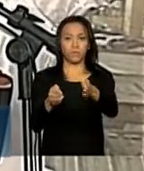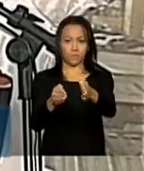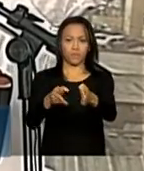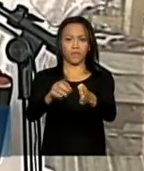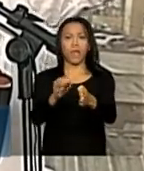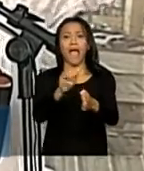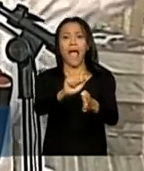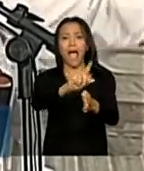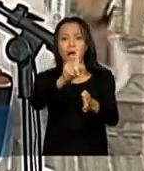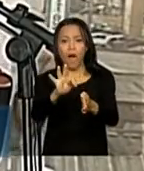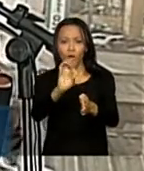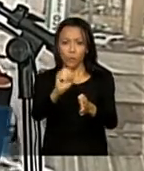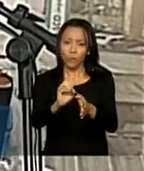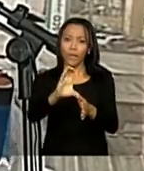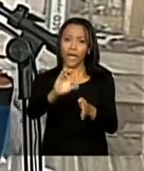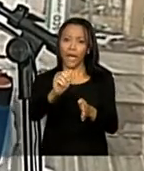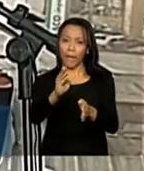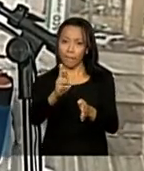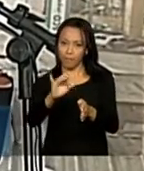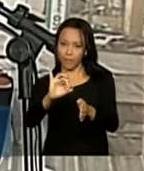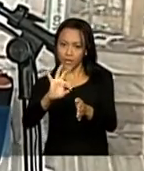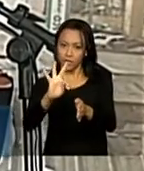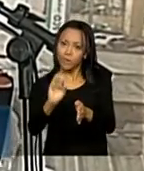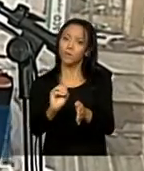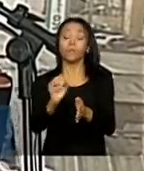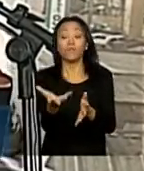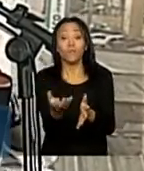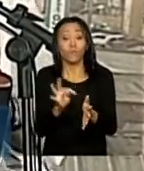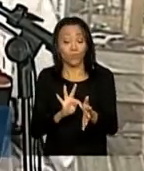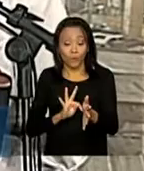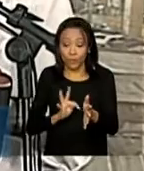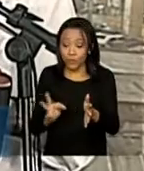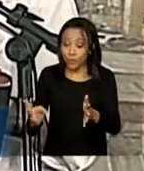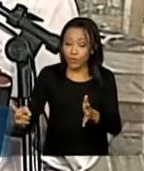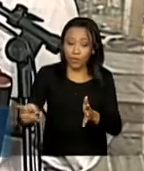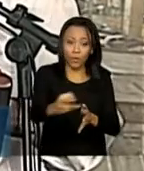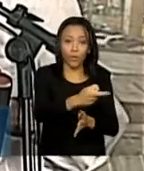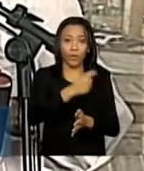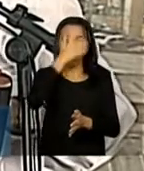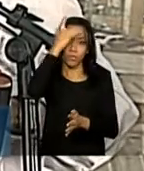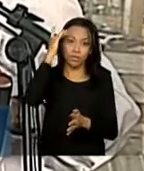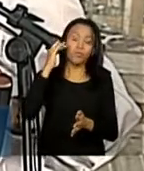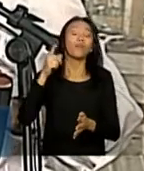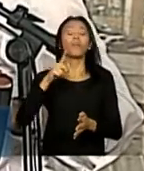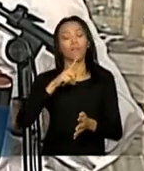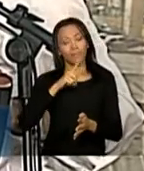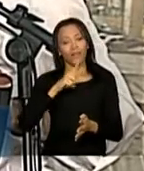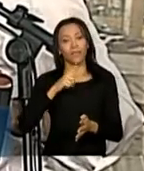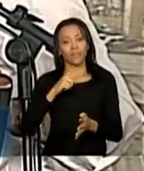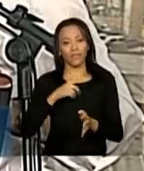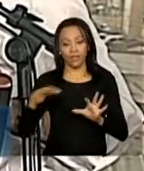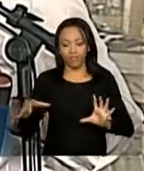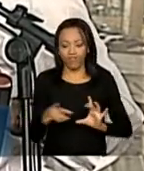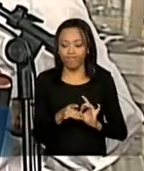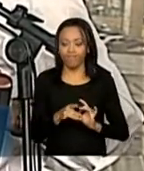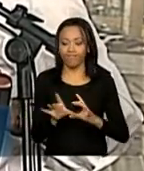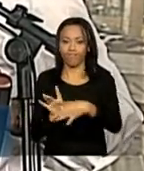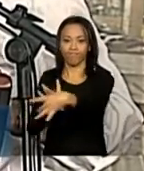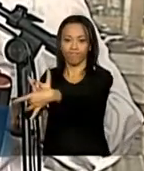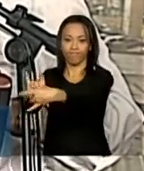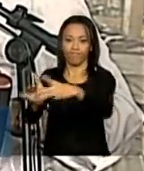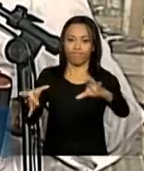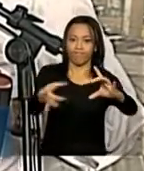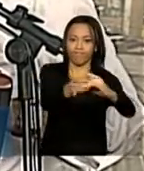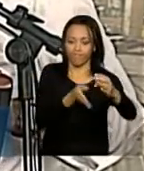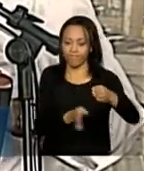do Cabrito. Significa que o nosso povo, todo da suburbana, também vai poder ser entroncado com a estação Pirajá do